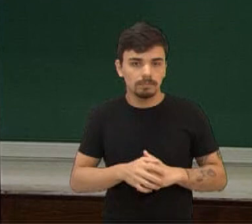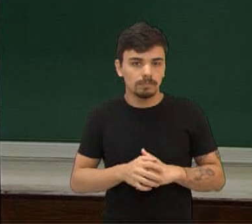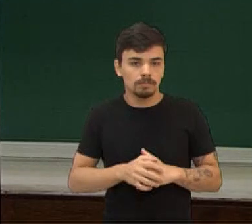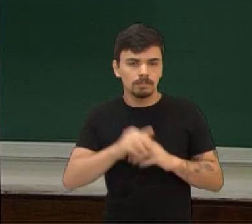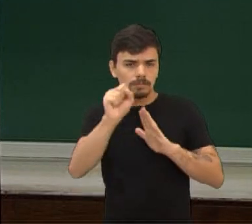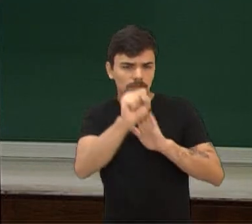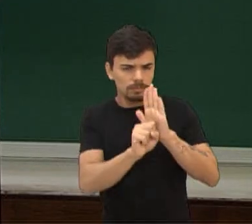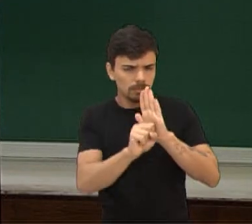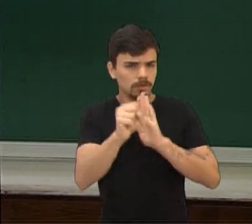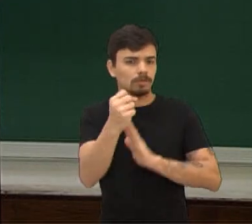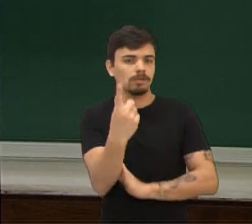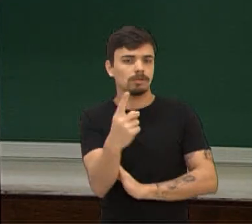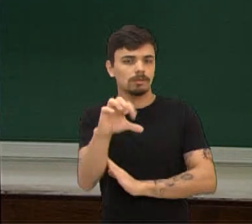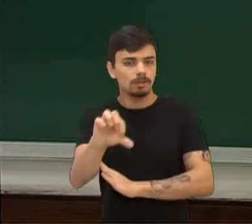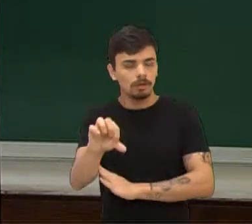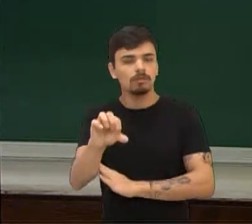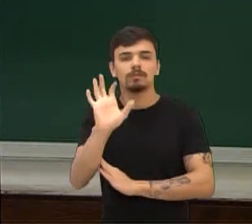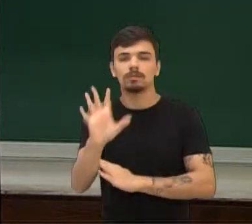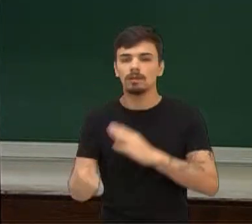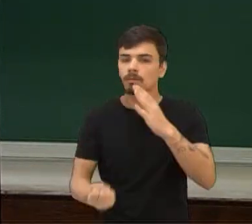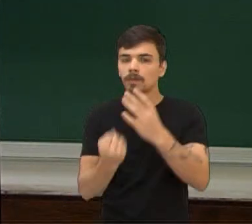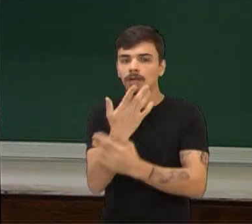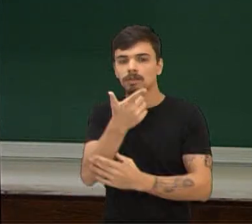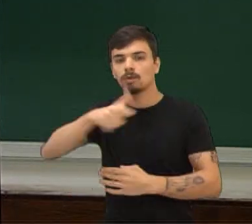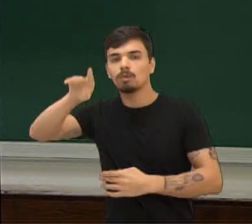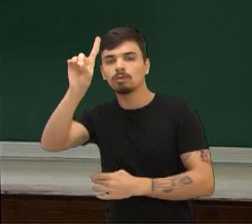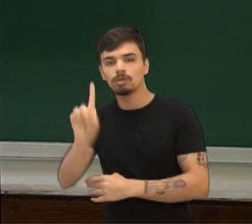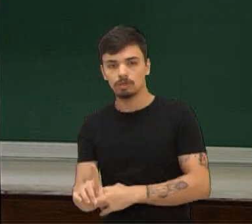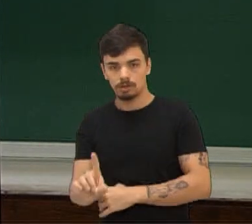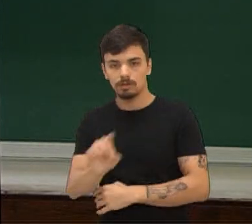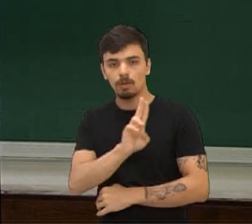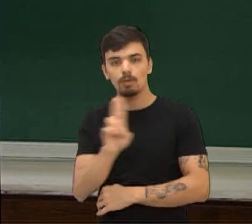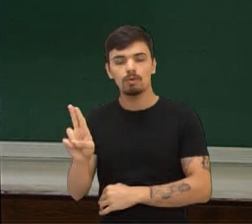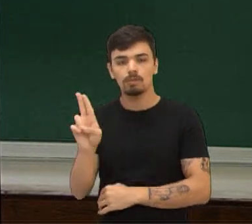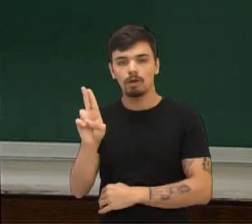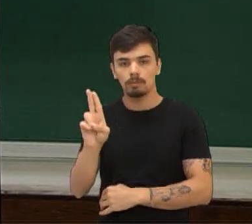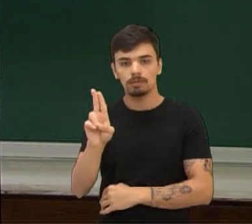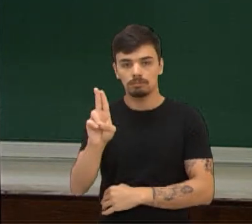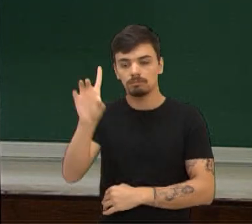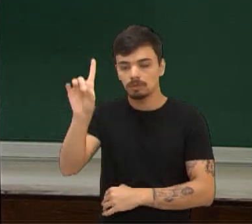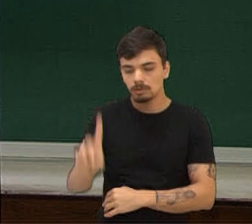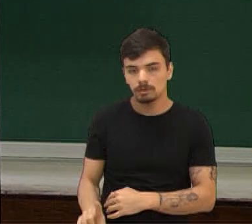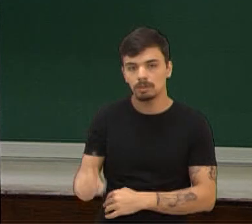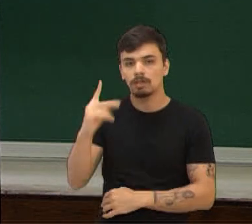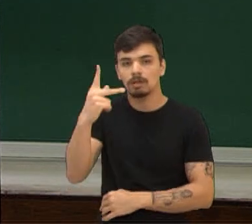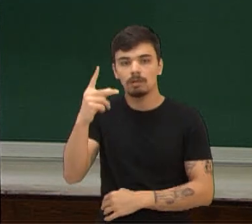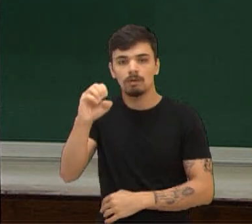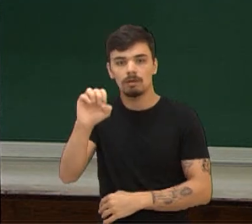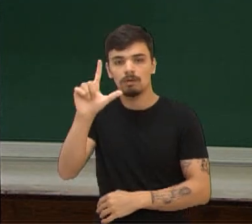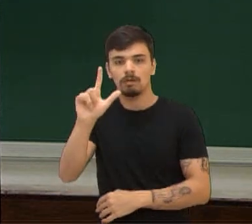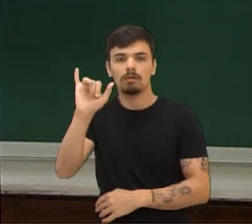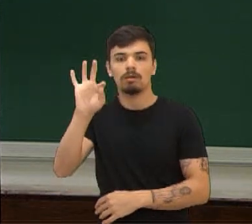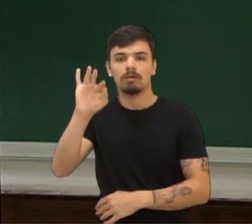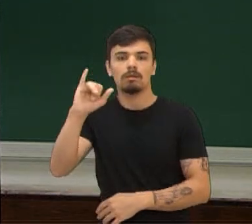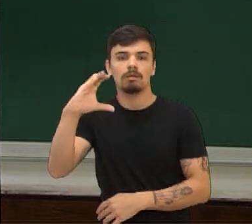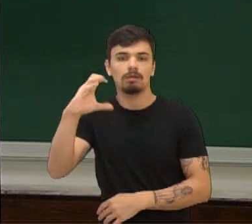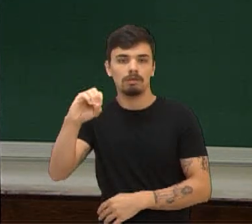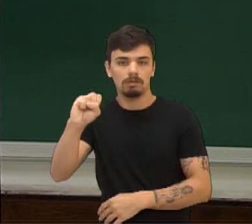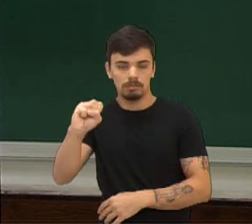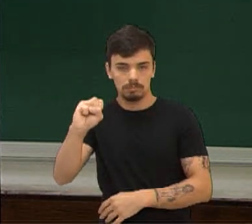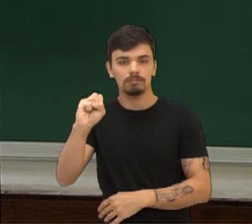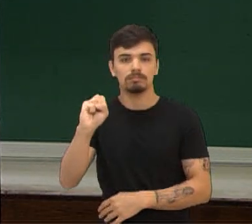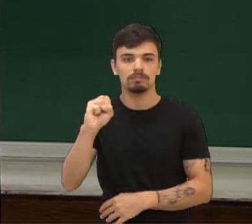século XIX, já aparecem outros direitos chamados de direitos políticos. Então, vejamos